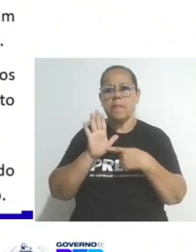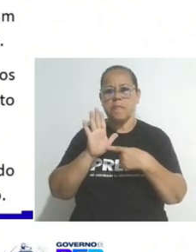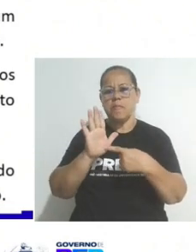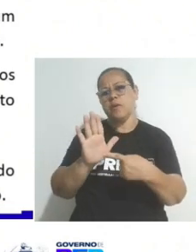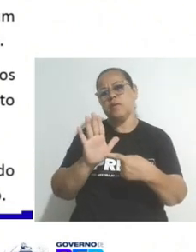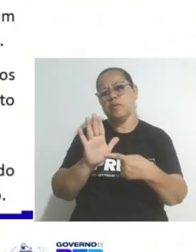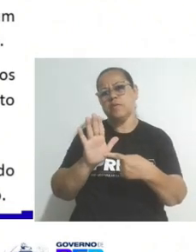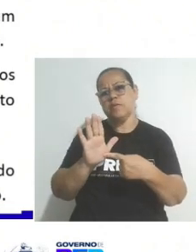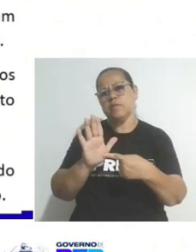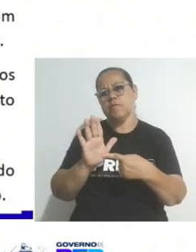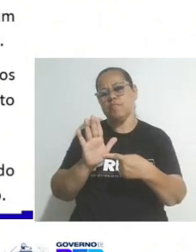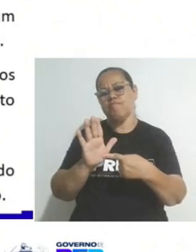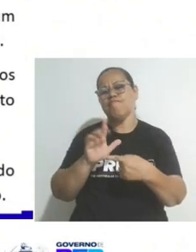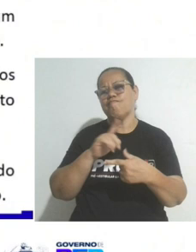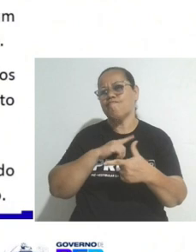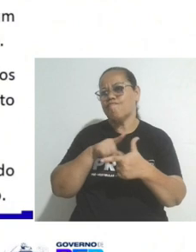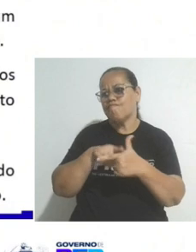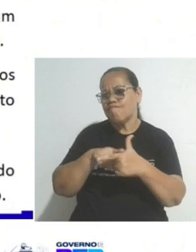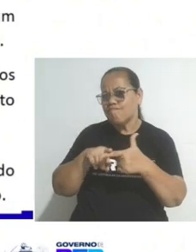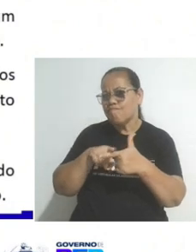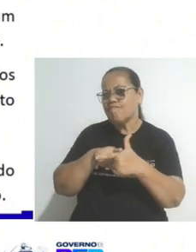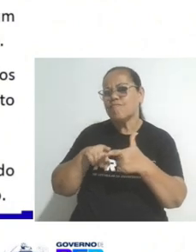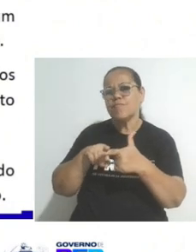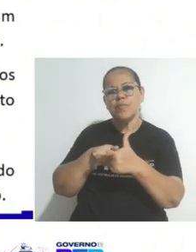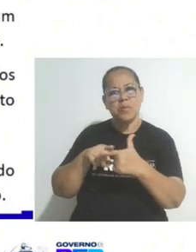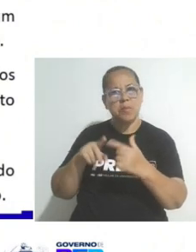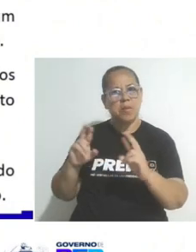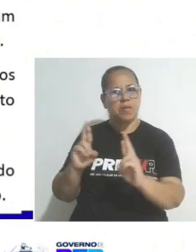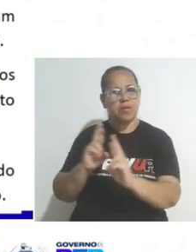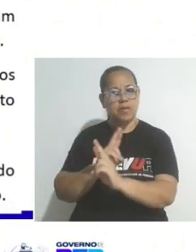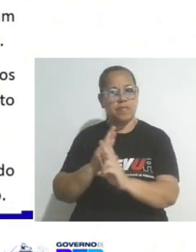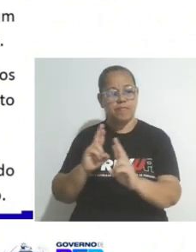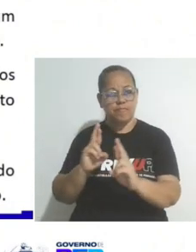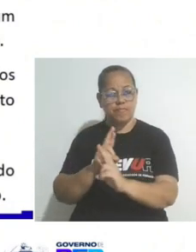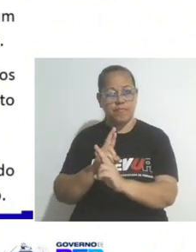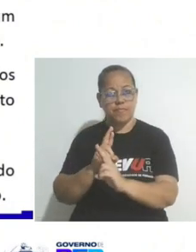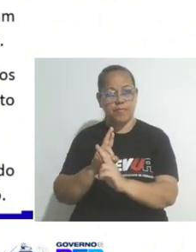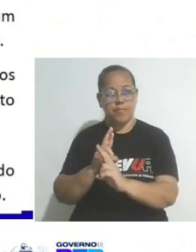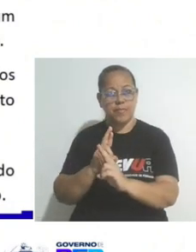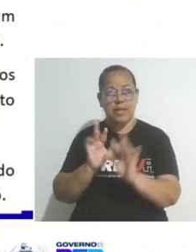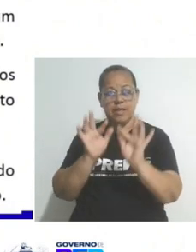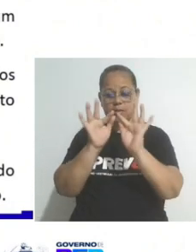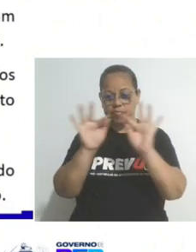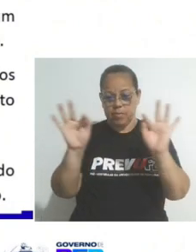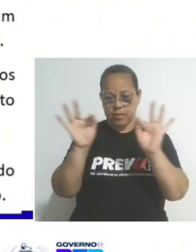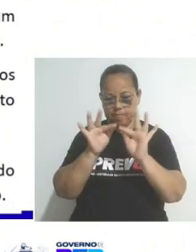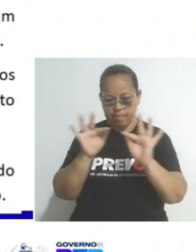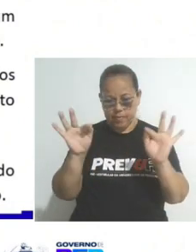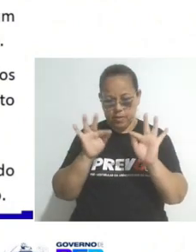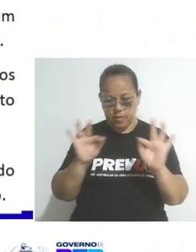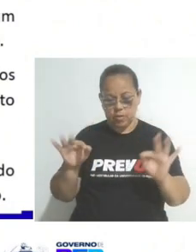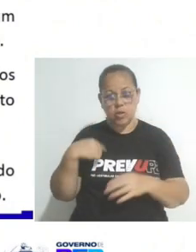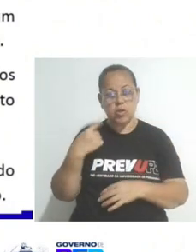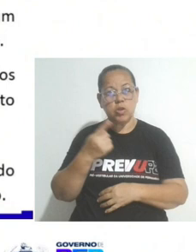problematizam essa relação então esses trechos que nós lemos